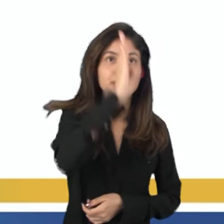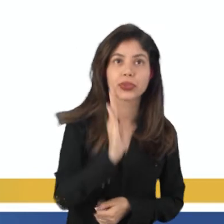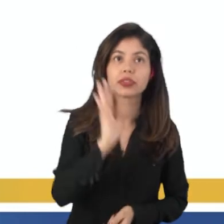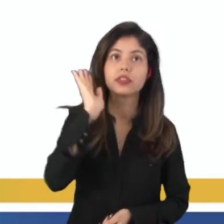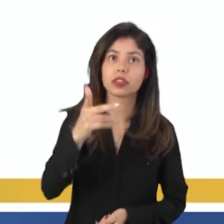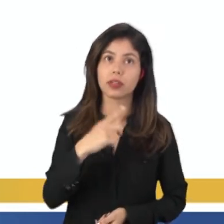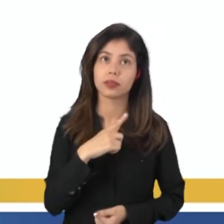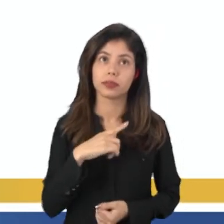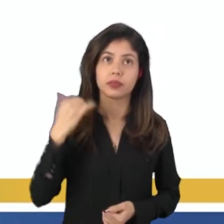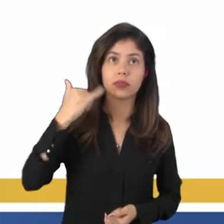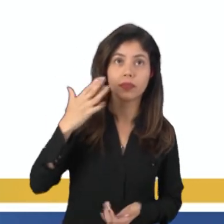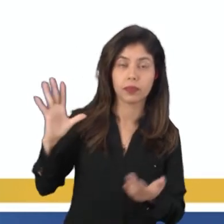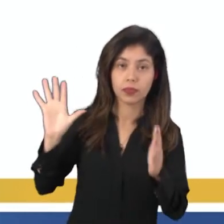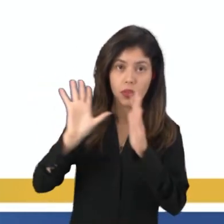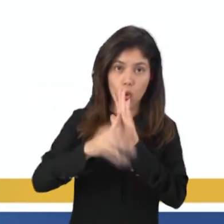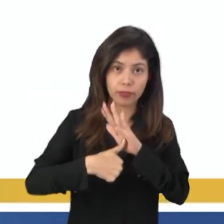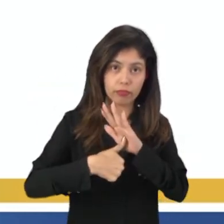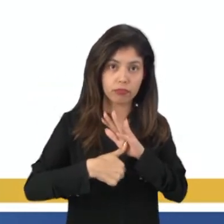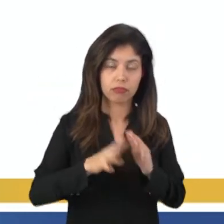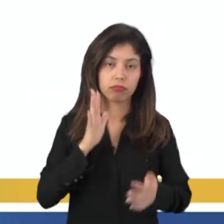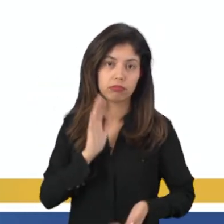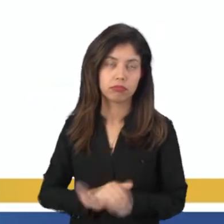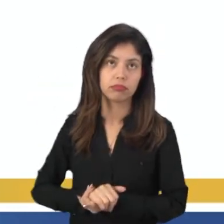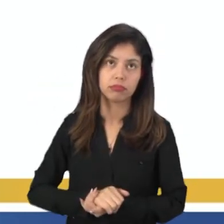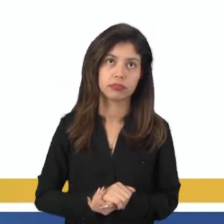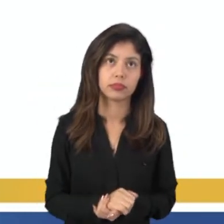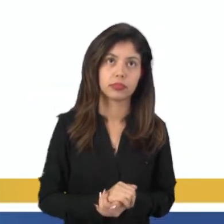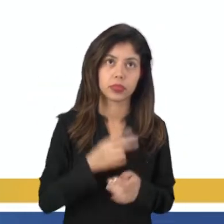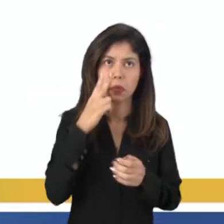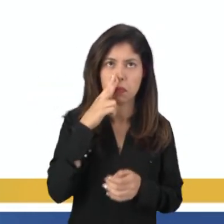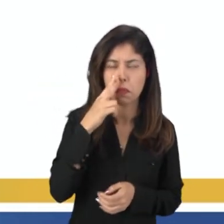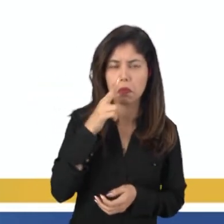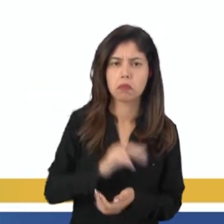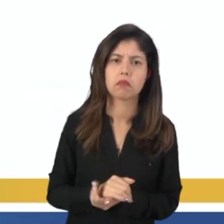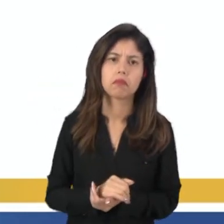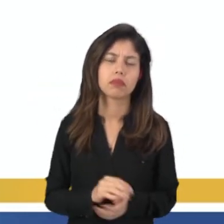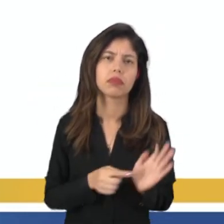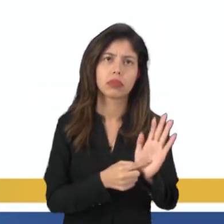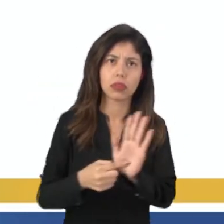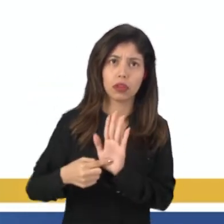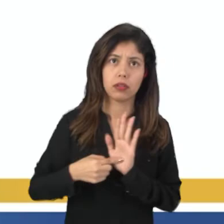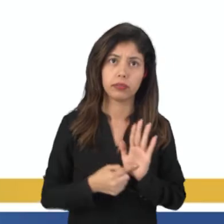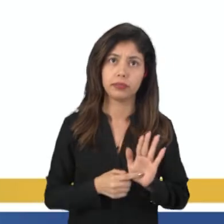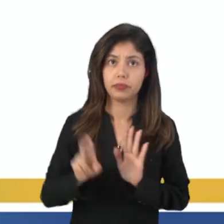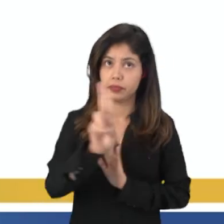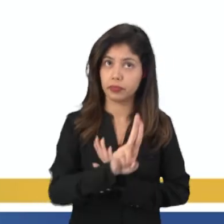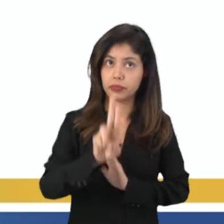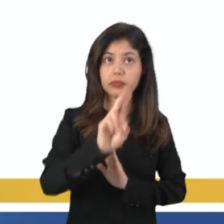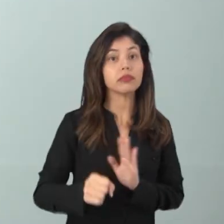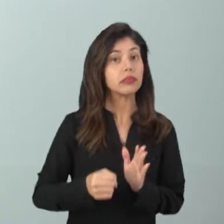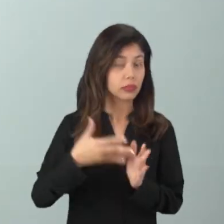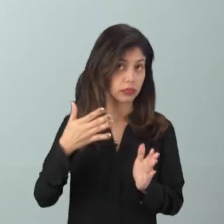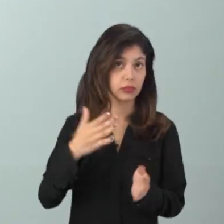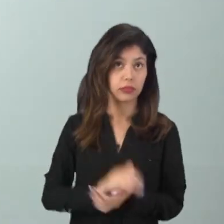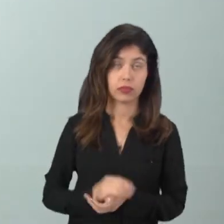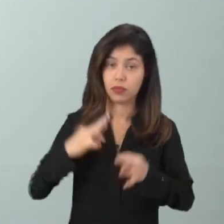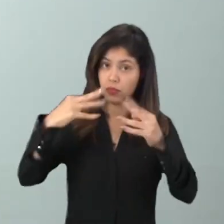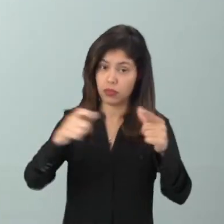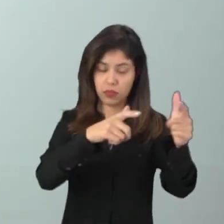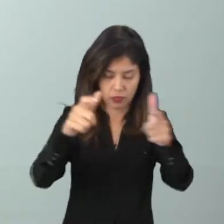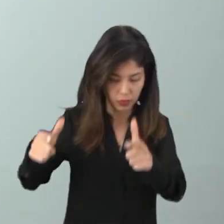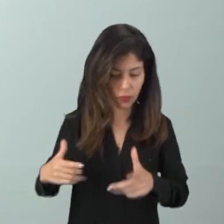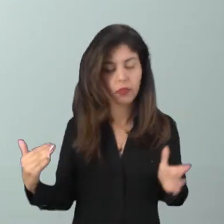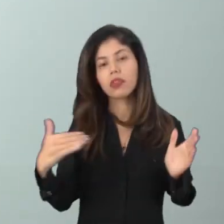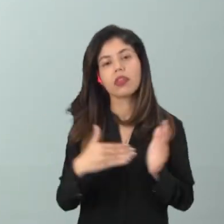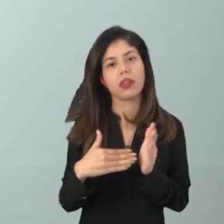brasileiros já tiveram um celular roubado. Então mostra nesse caso aqui que o uso também excessivo de celular em todos os cantos,